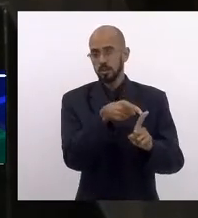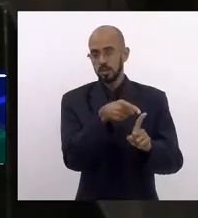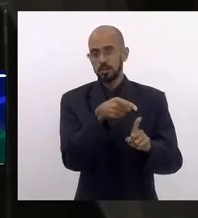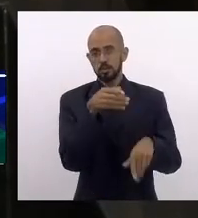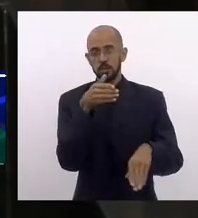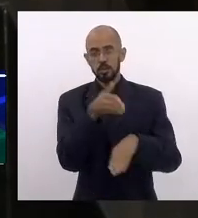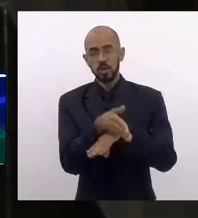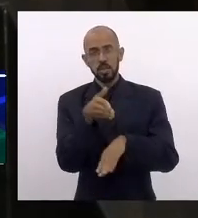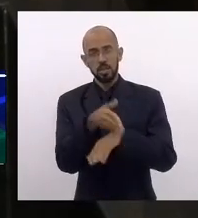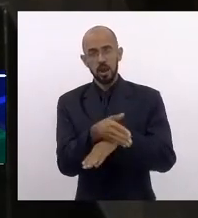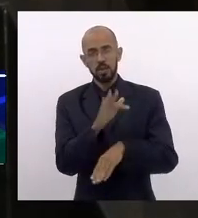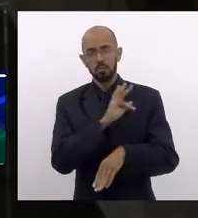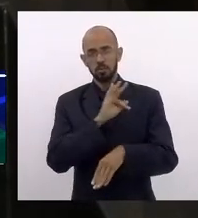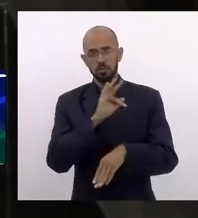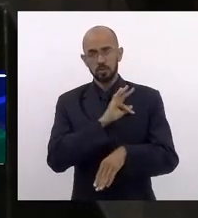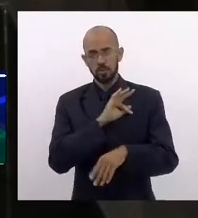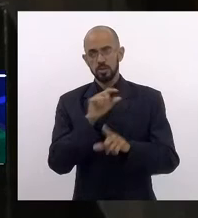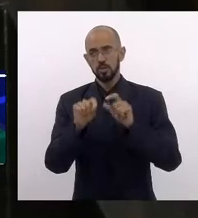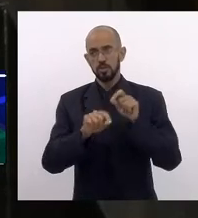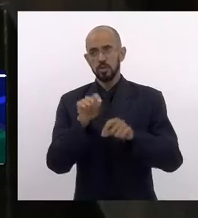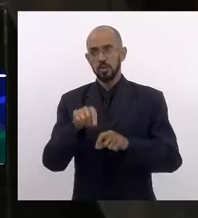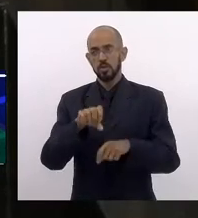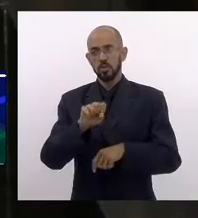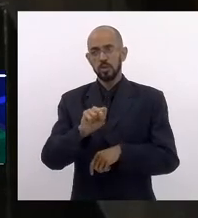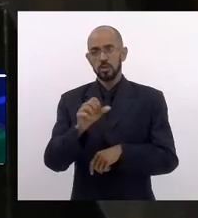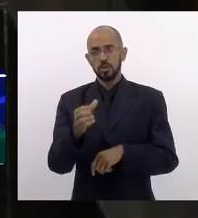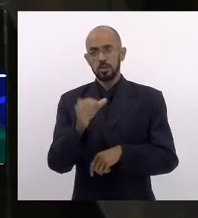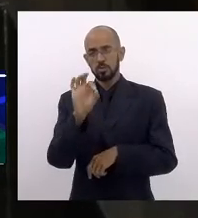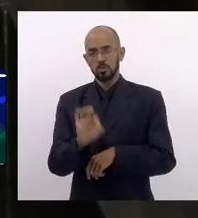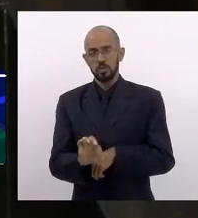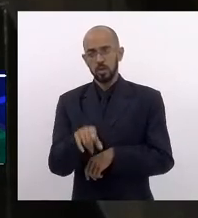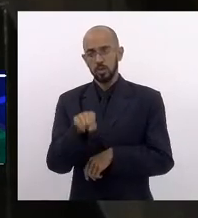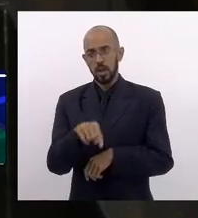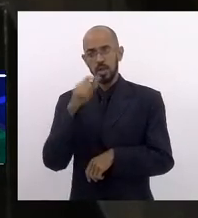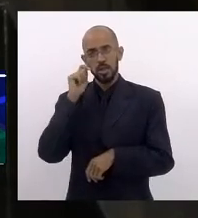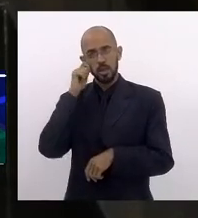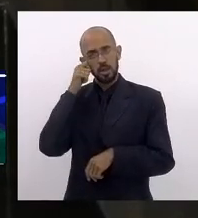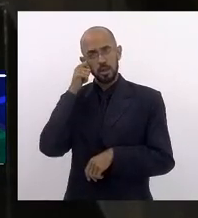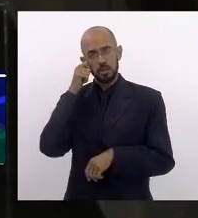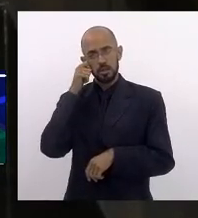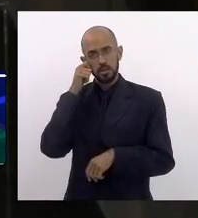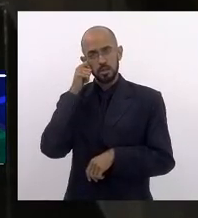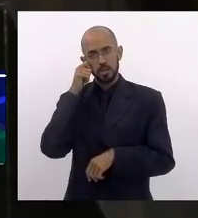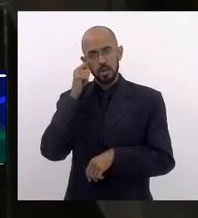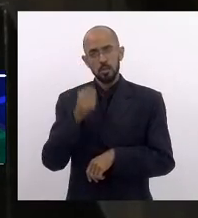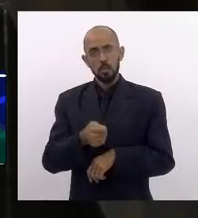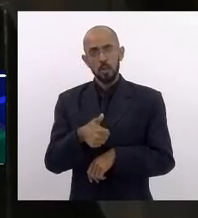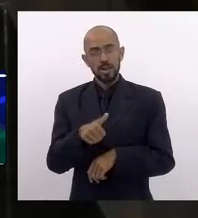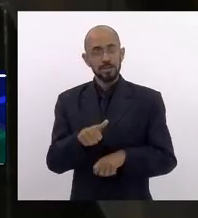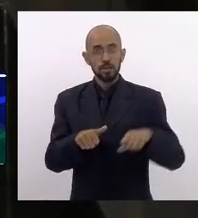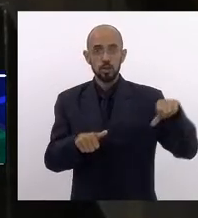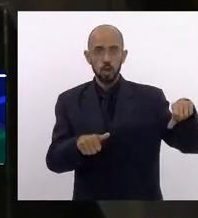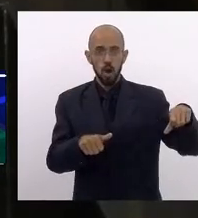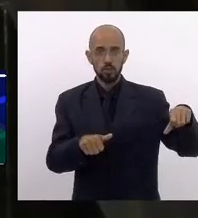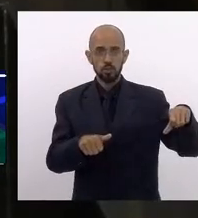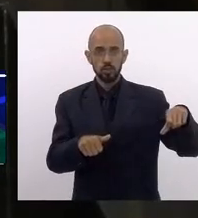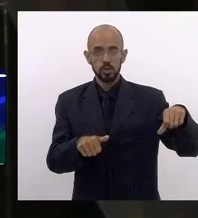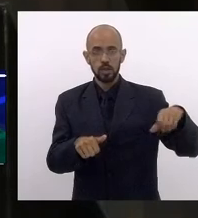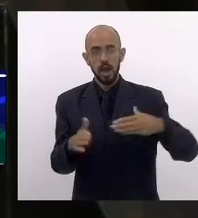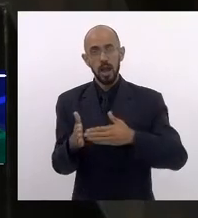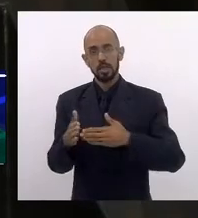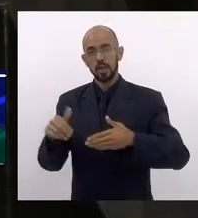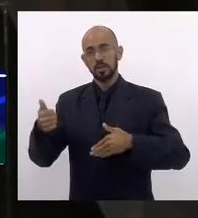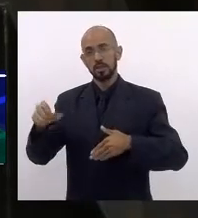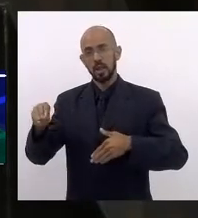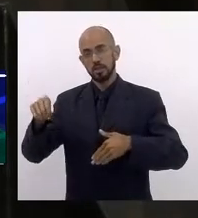operações policiais, 86% são negras. Ou seja, quase 9 em 10. Quando